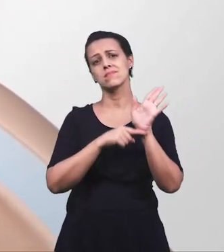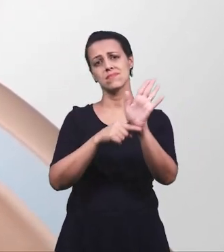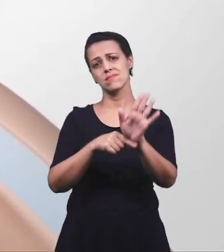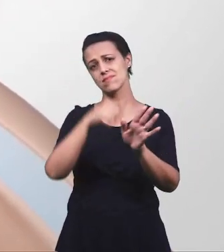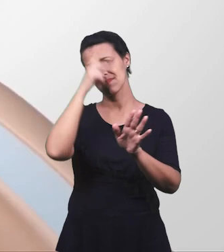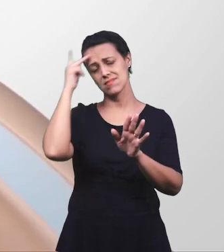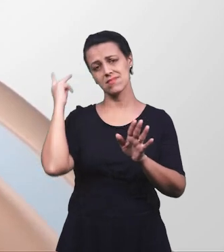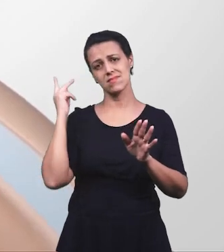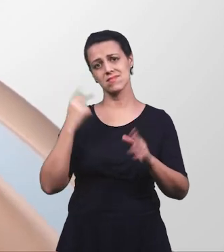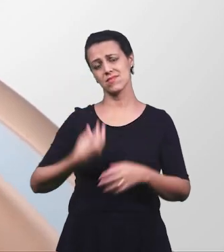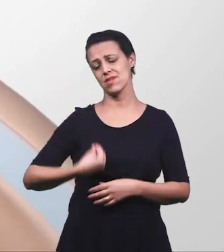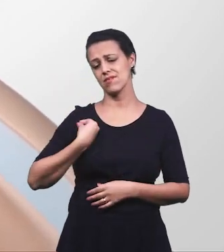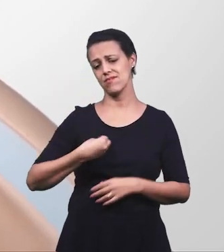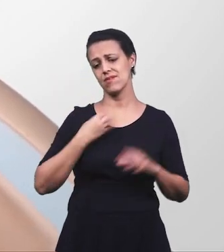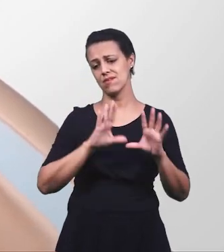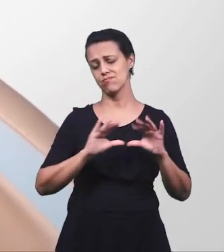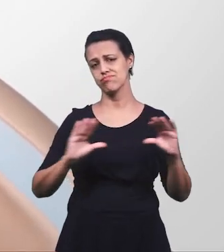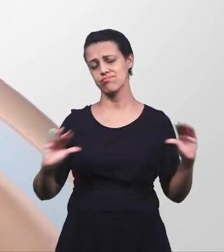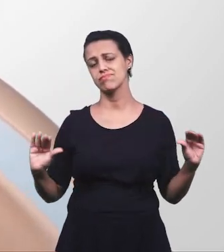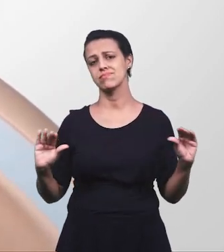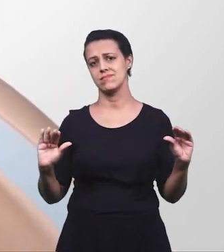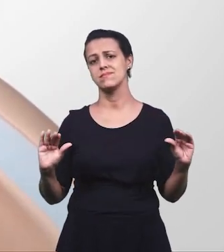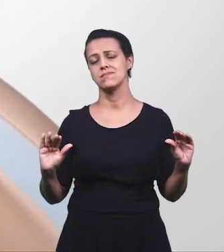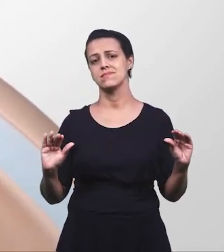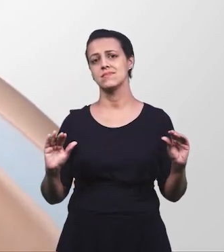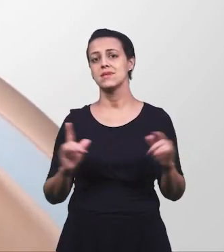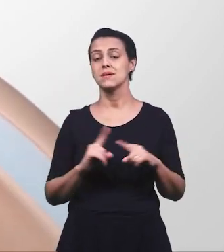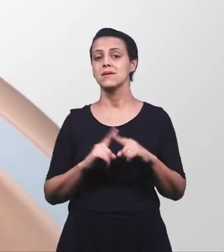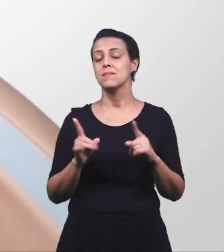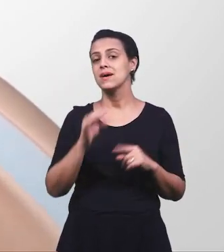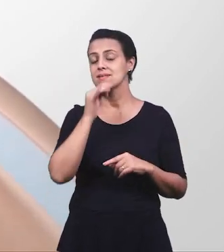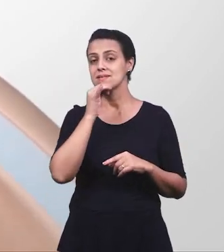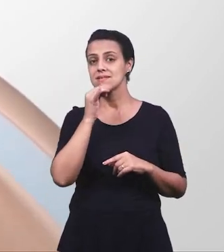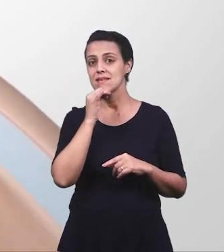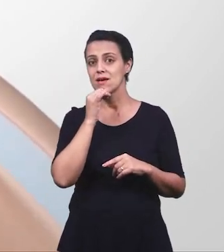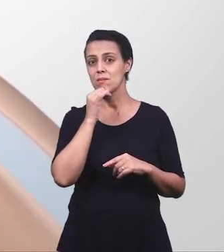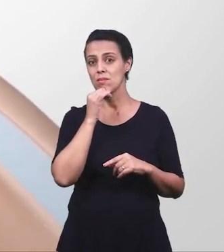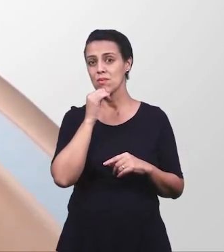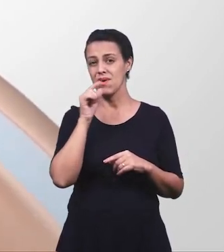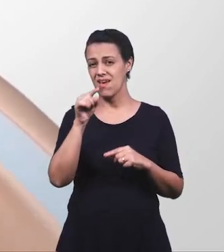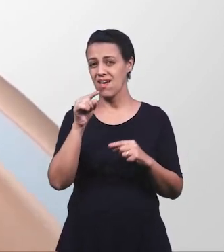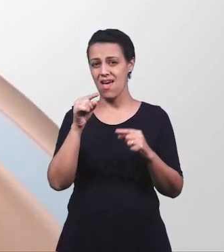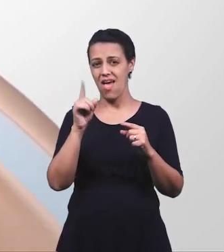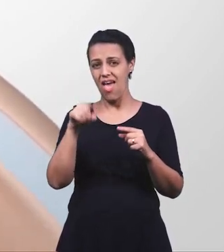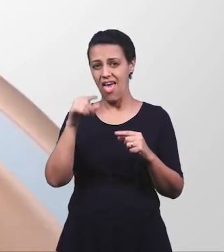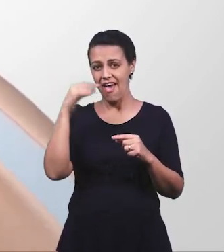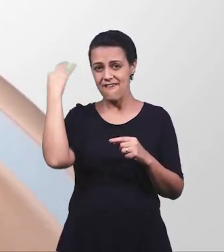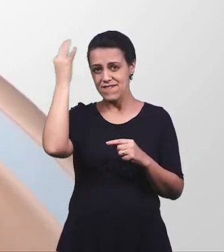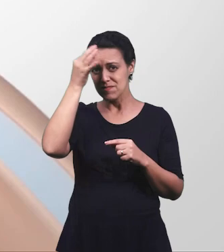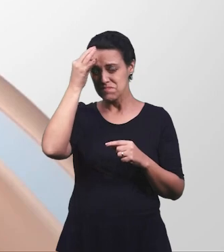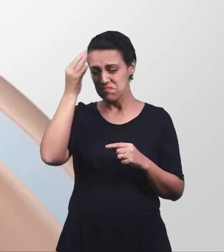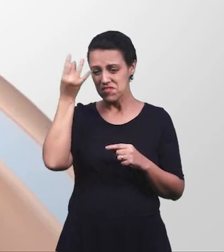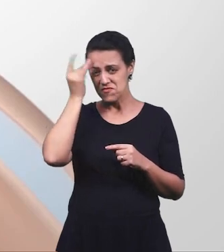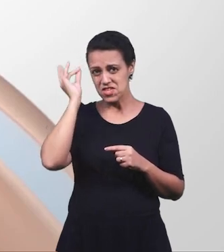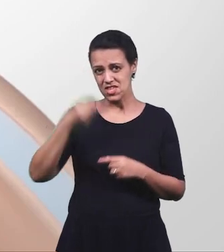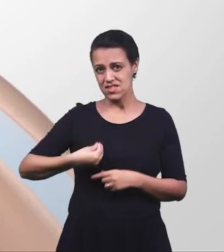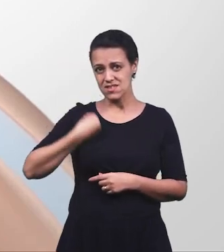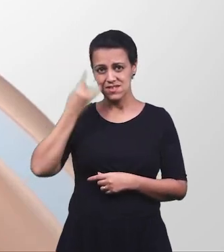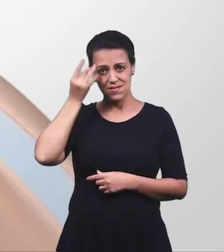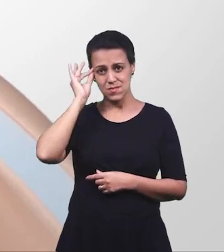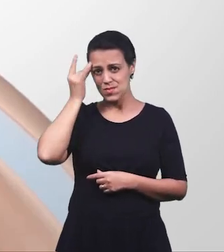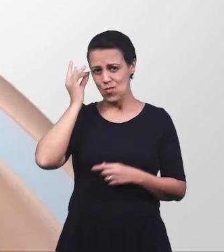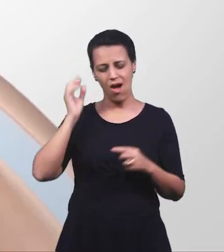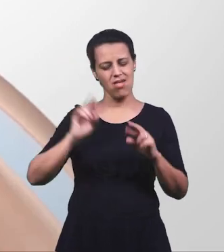para as pessoas. Mas essa melhor qualidade de vida, ela não está ligada à vida espiritual. Quem traz uma vida espiritual,